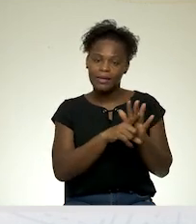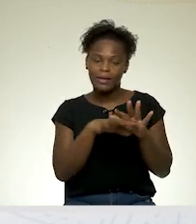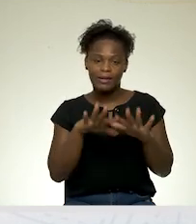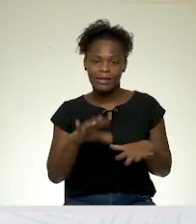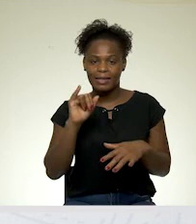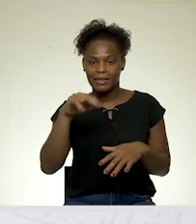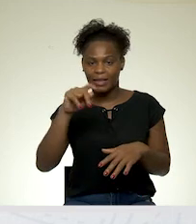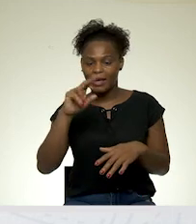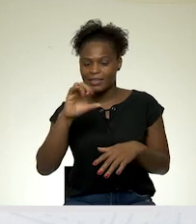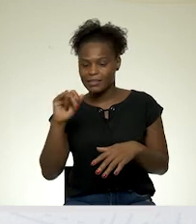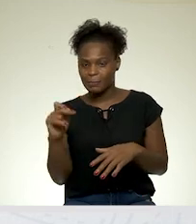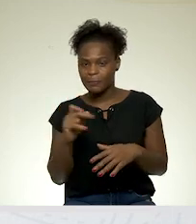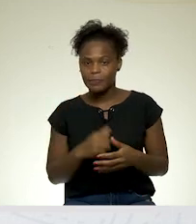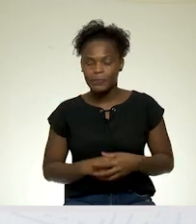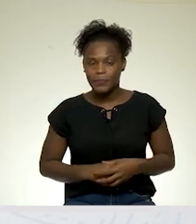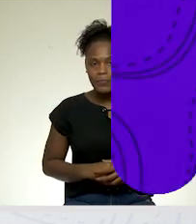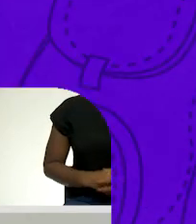inércia.